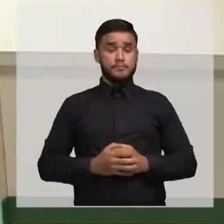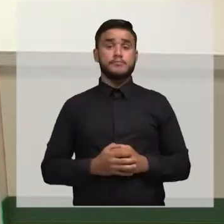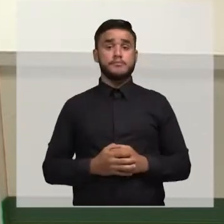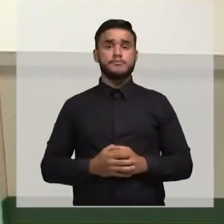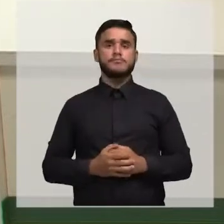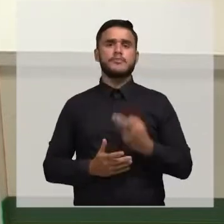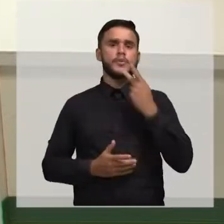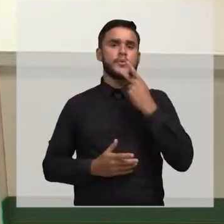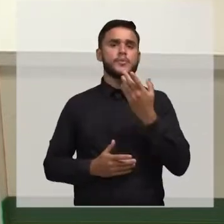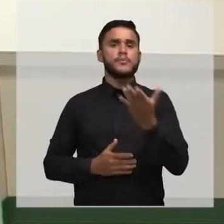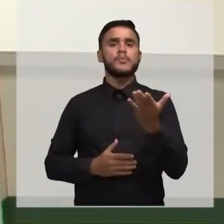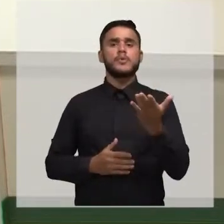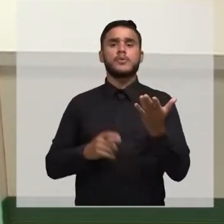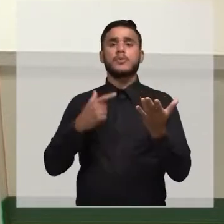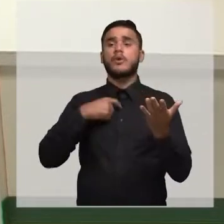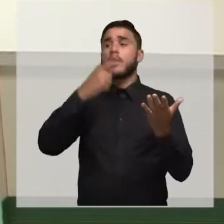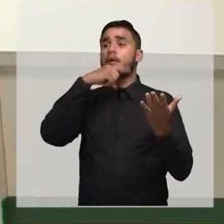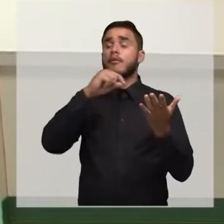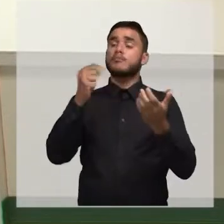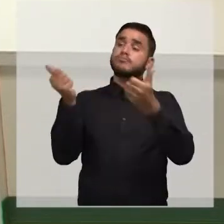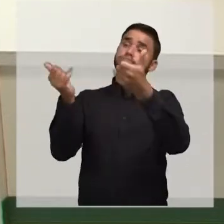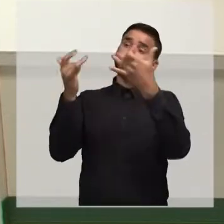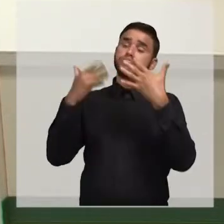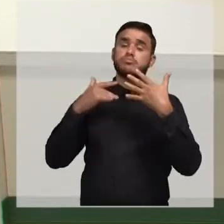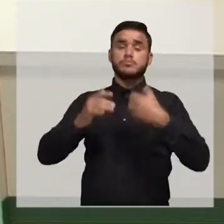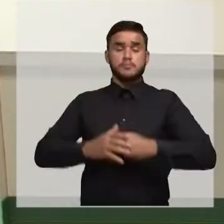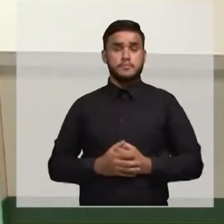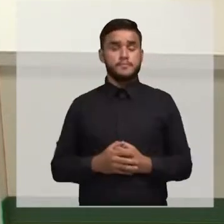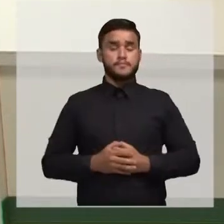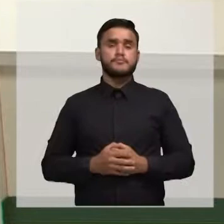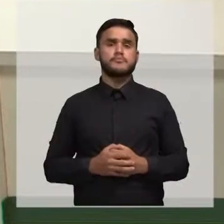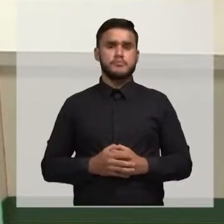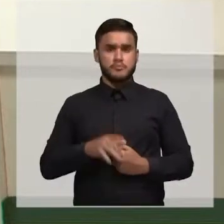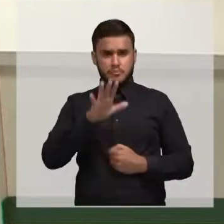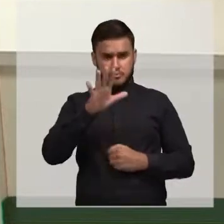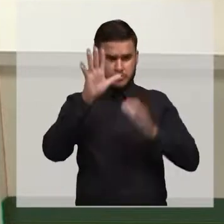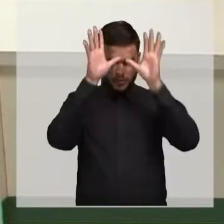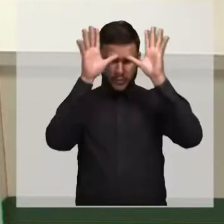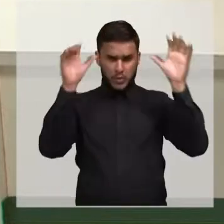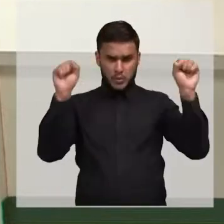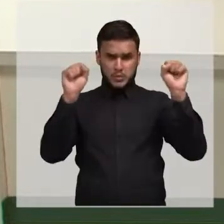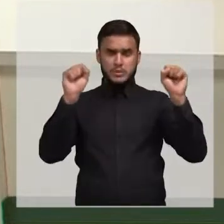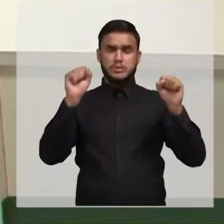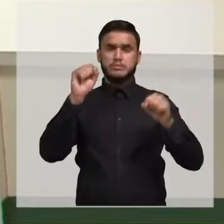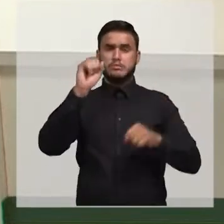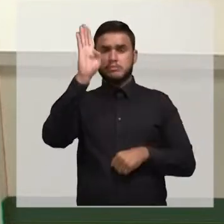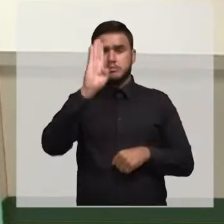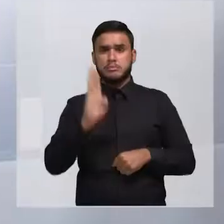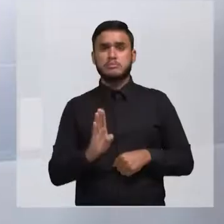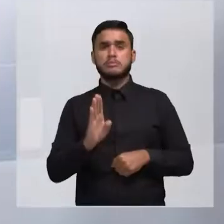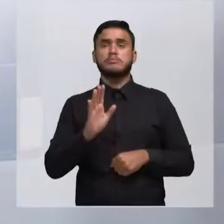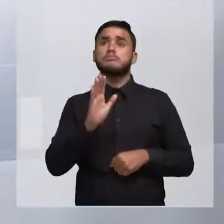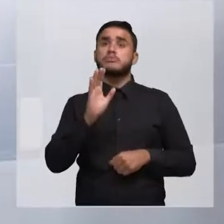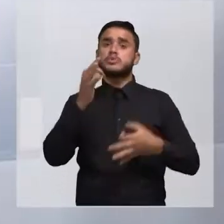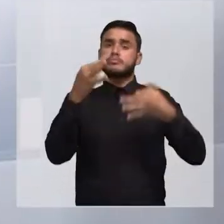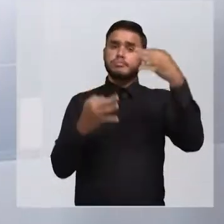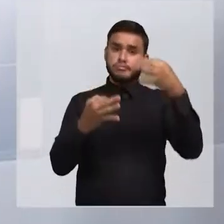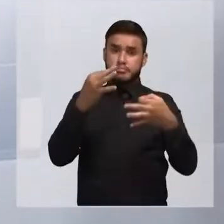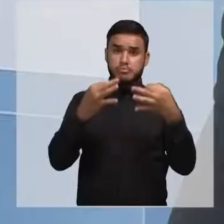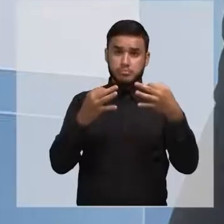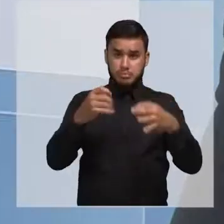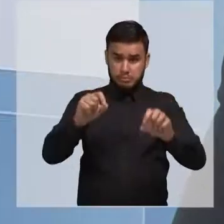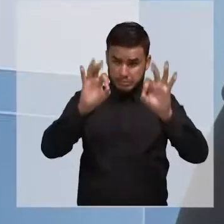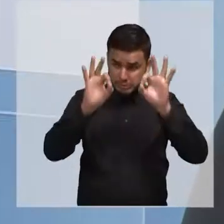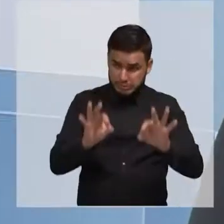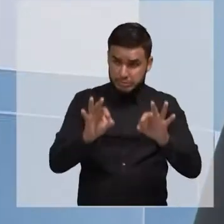ao corregedor do Conselho Nacional de Justiça. Você acha que o Conselho Nacional de Justiça tem força para alguma coisa nesse país? Ou isso é só para